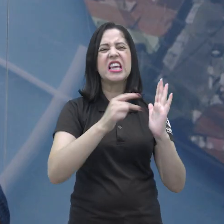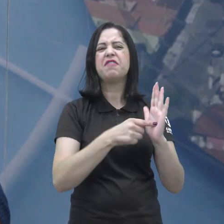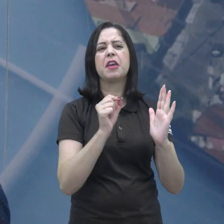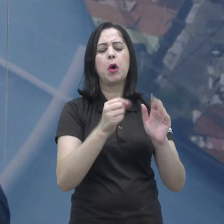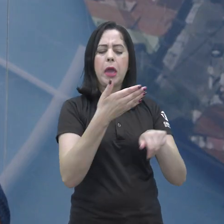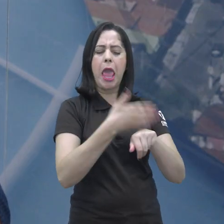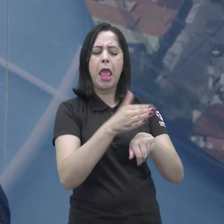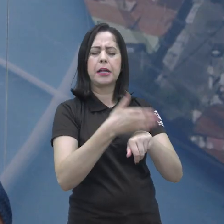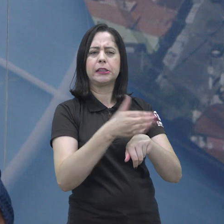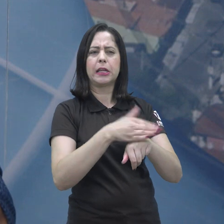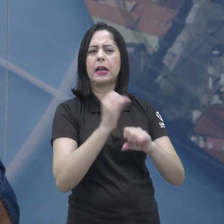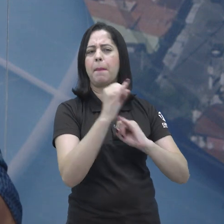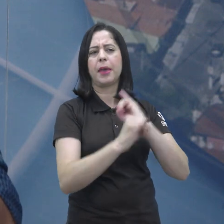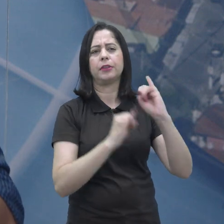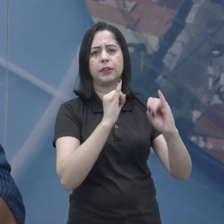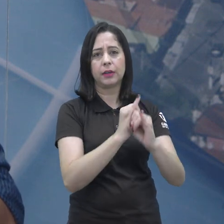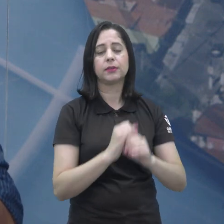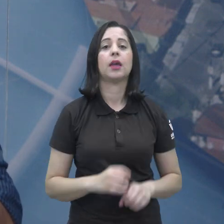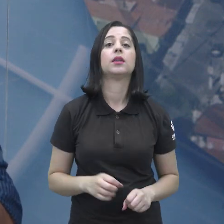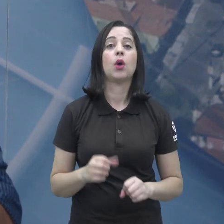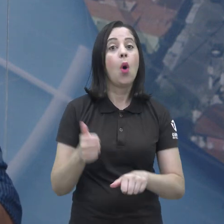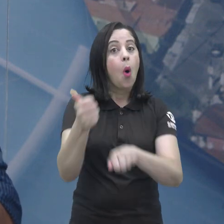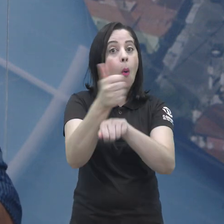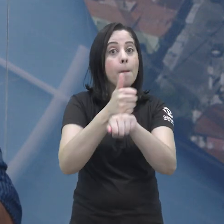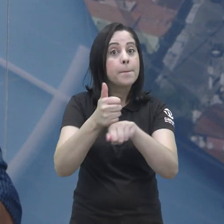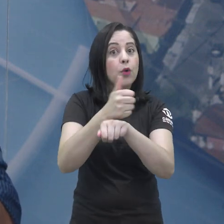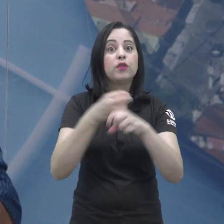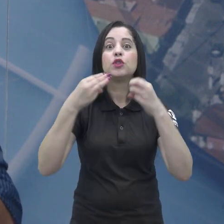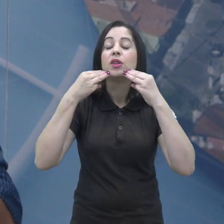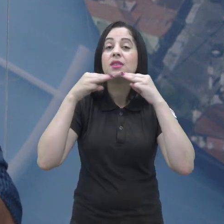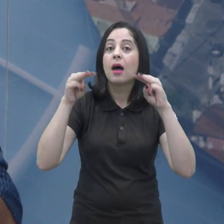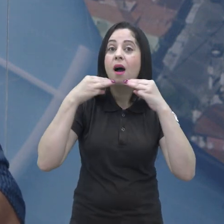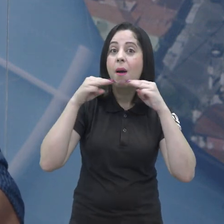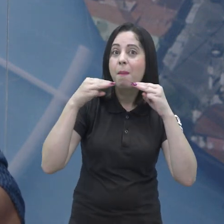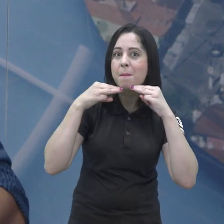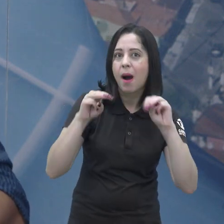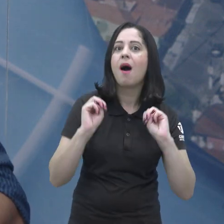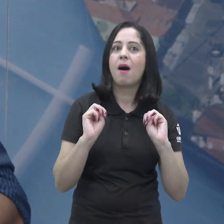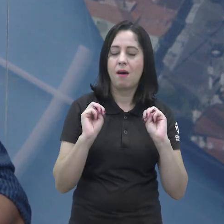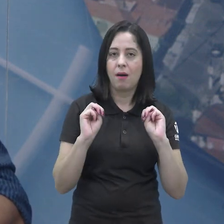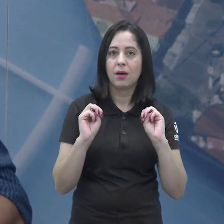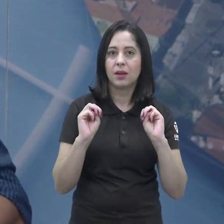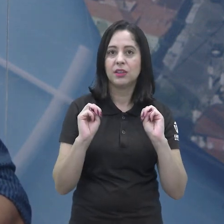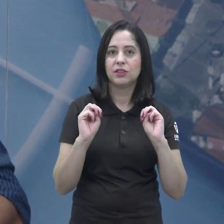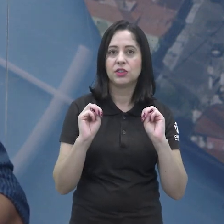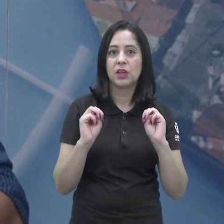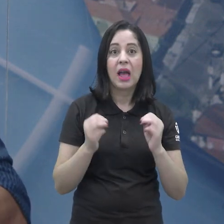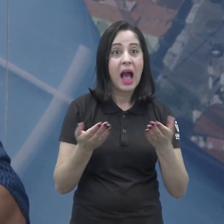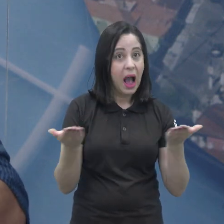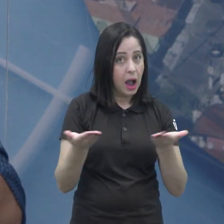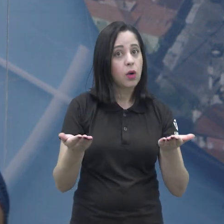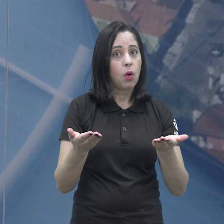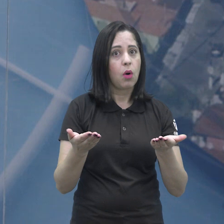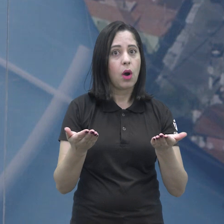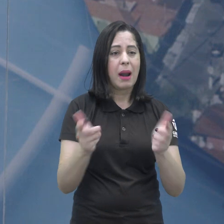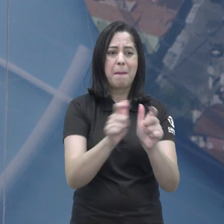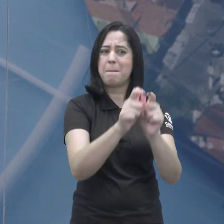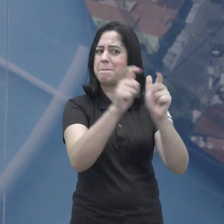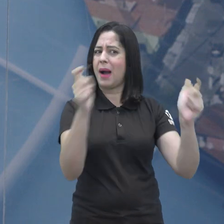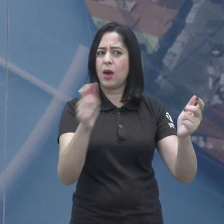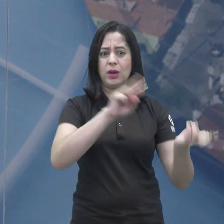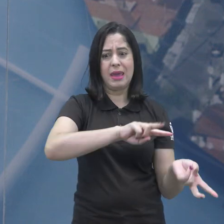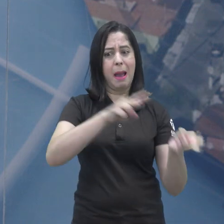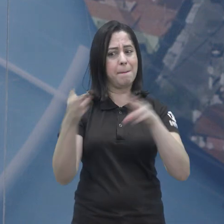ganhado também destaque, como, por exemplo, o profissional de marketing, né? Que sempre existiu, mas que hoje tem feito essa migração para o